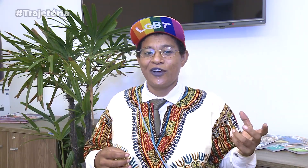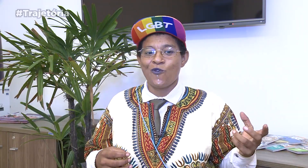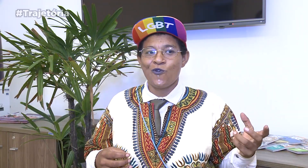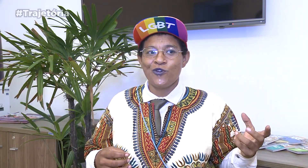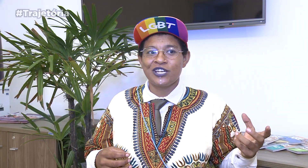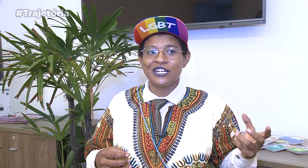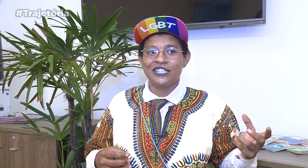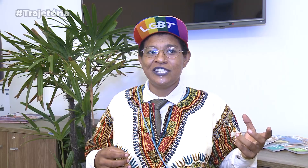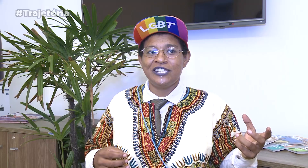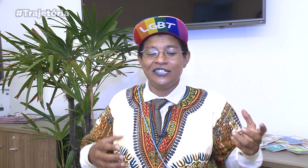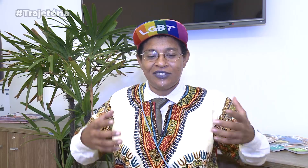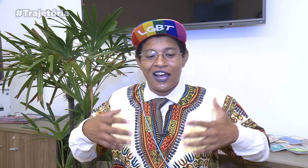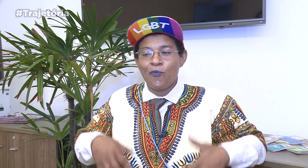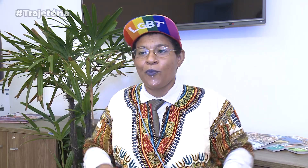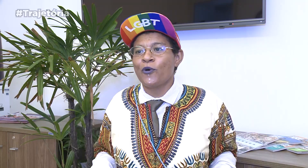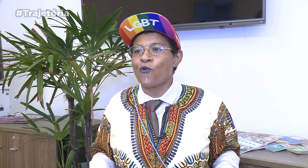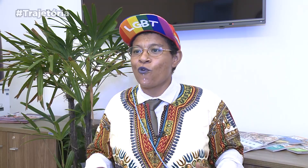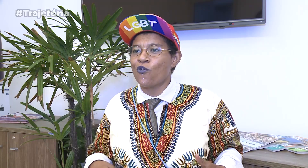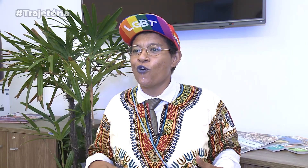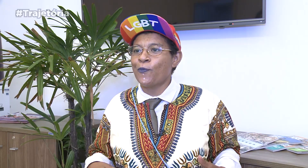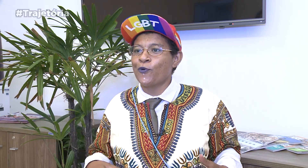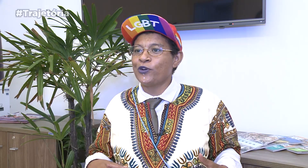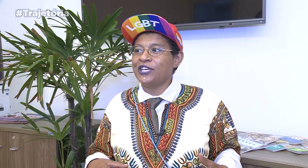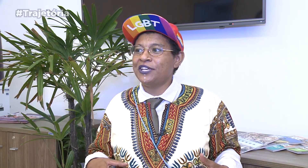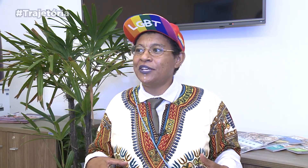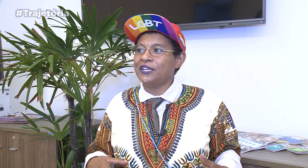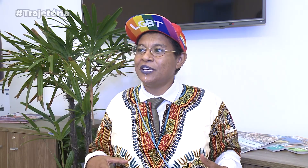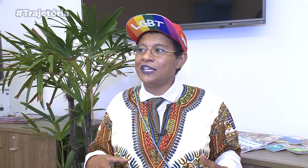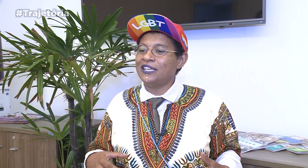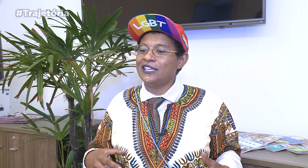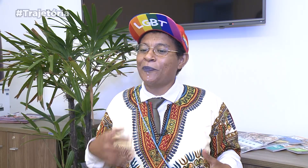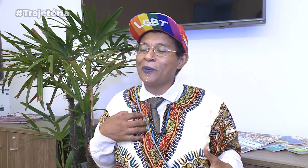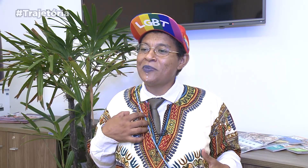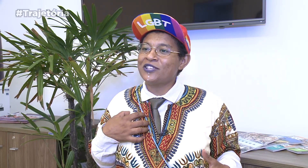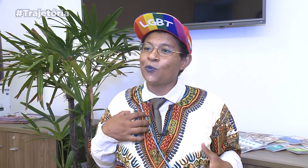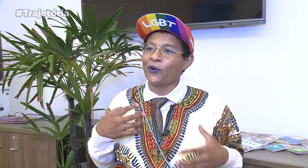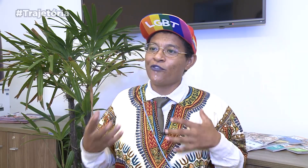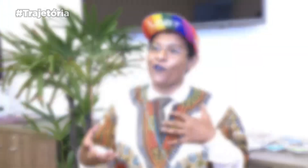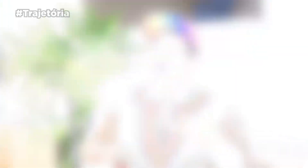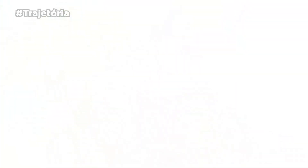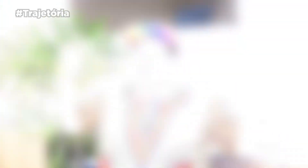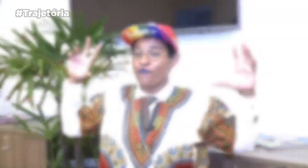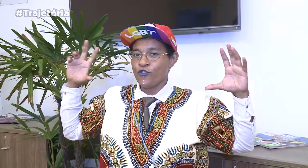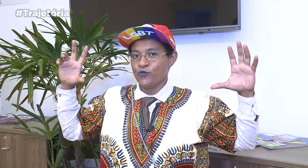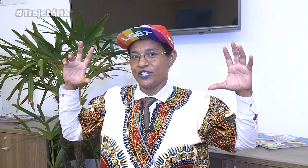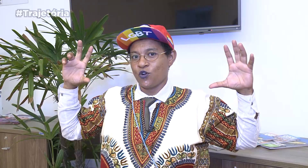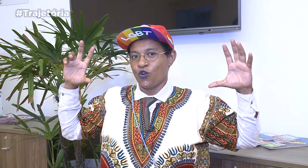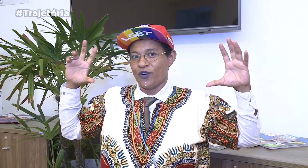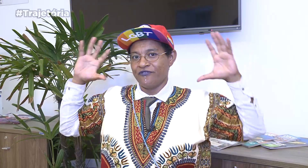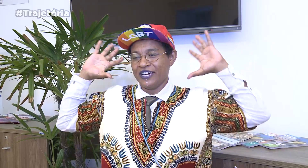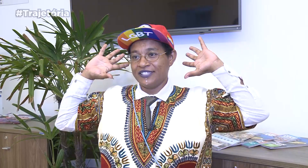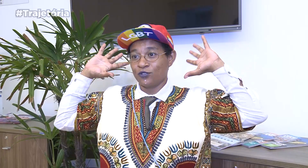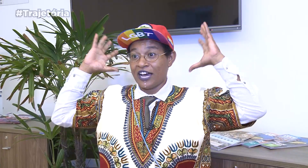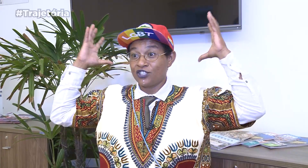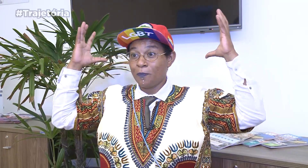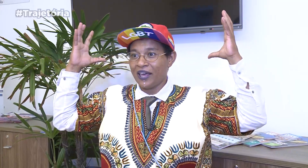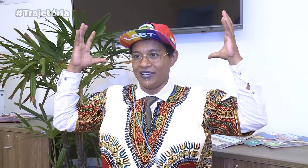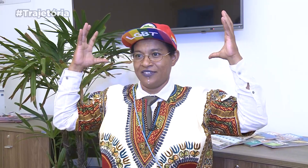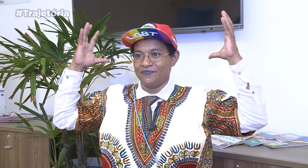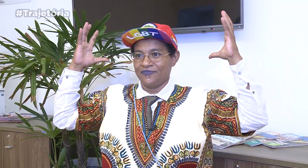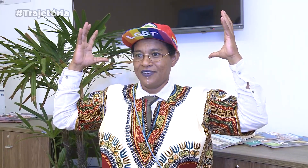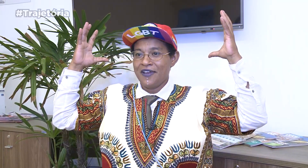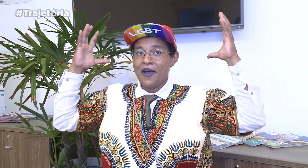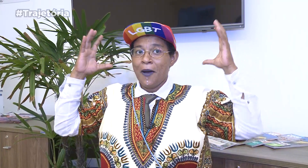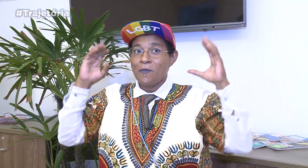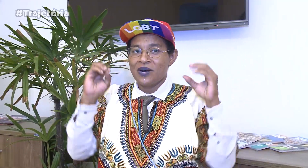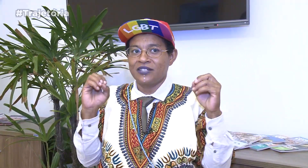aquela vergonha e trago pro meu corpo e pra mim isso provoca. E eu fui numa escola uma vez, eu tava de